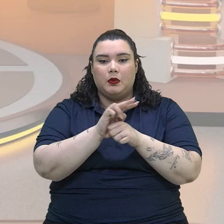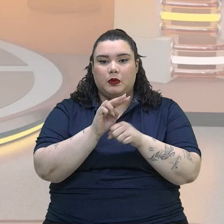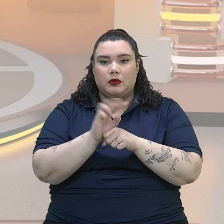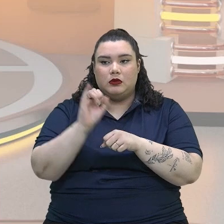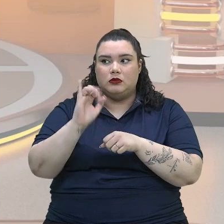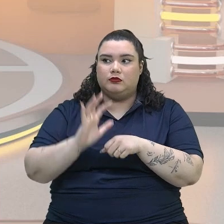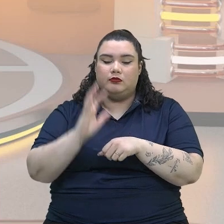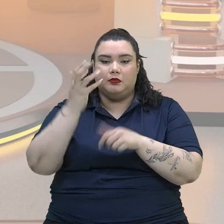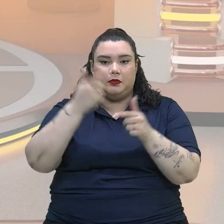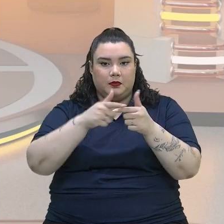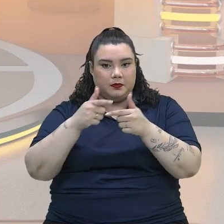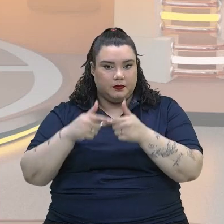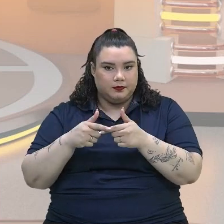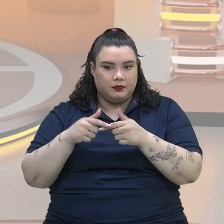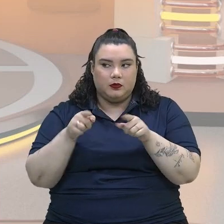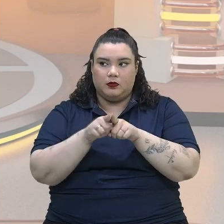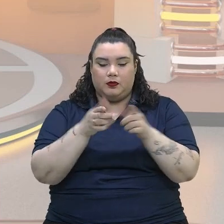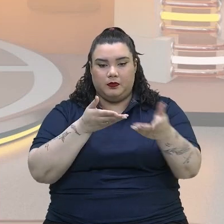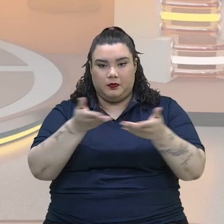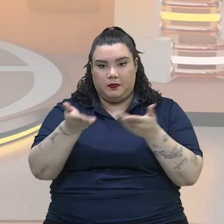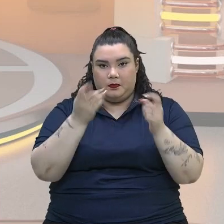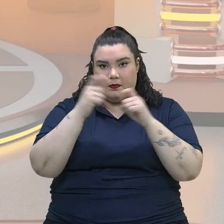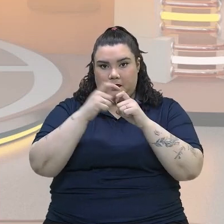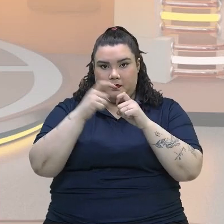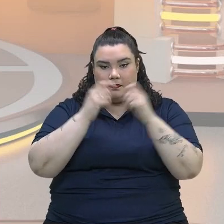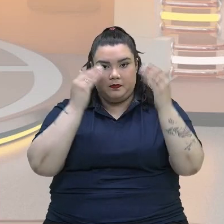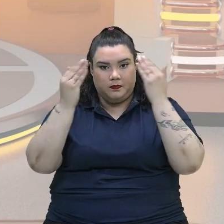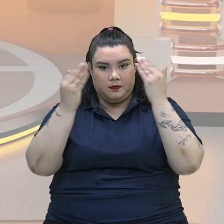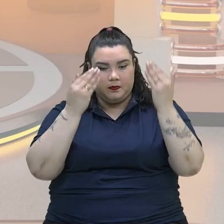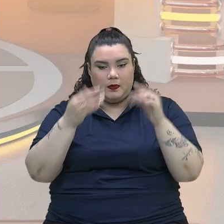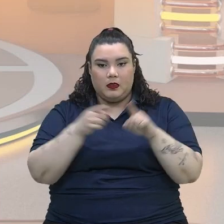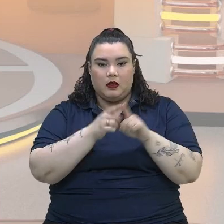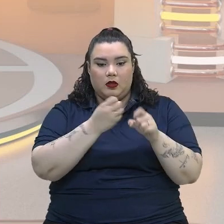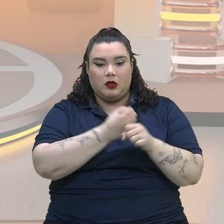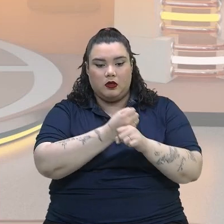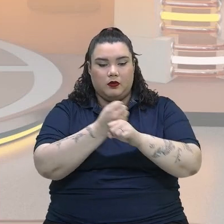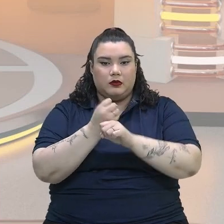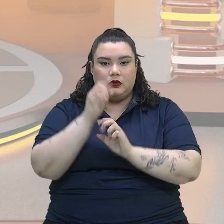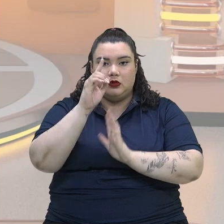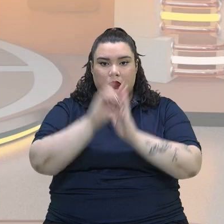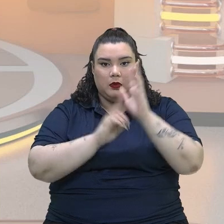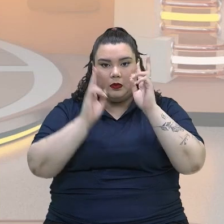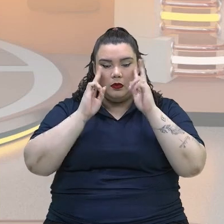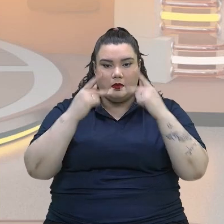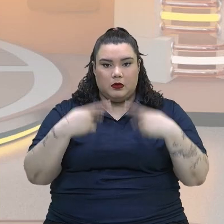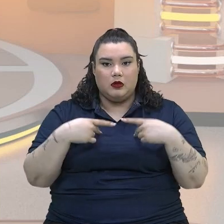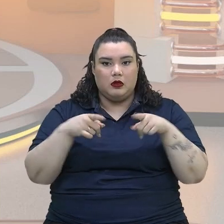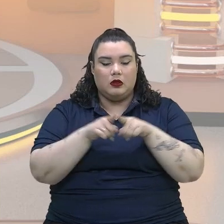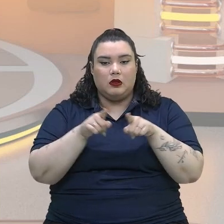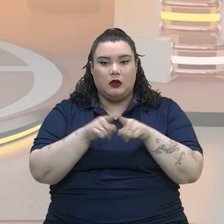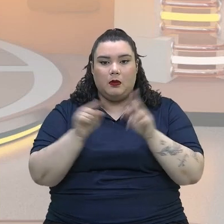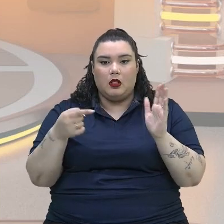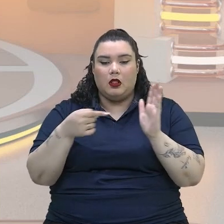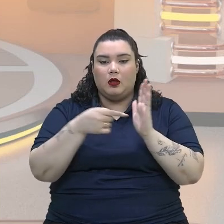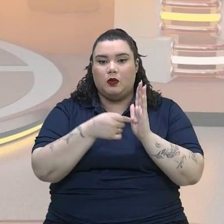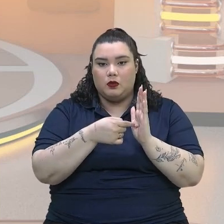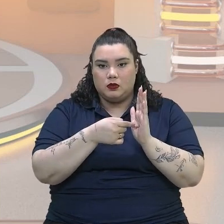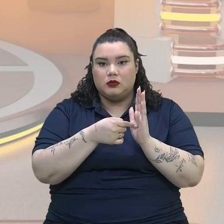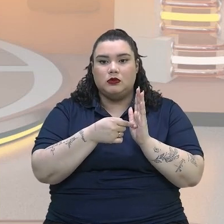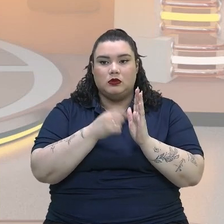emergência, atendimento médico e psicológico, defesa de direitos humanos e denúncia de violações